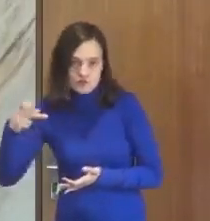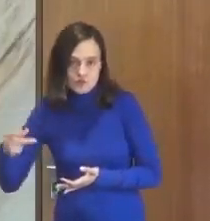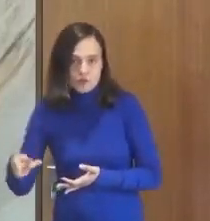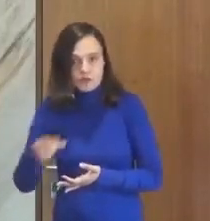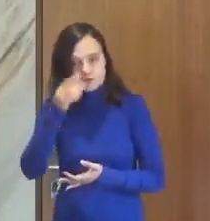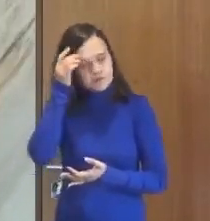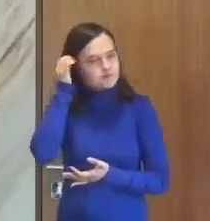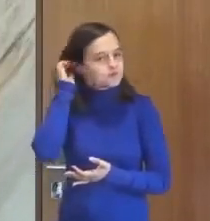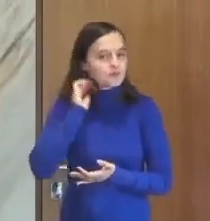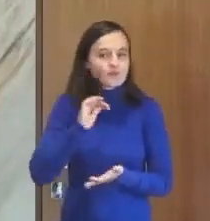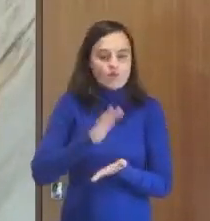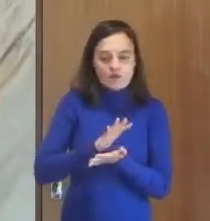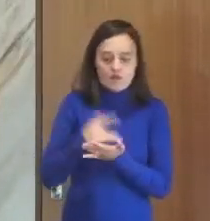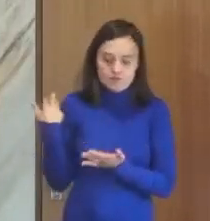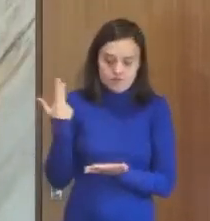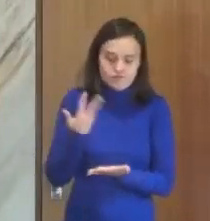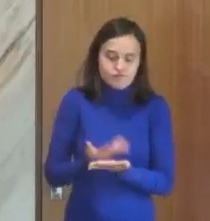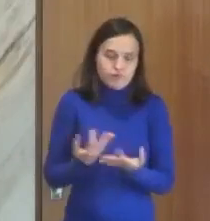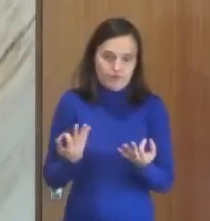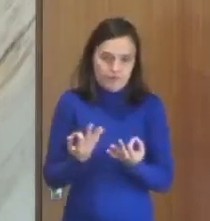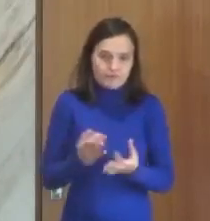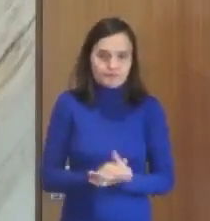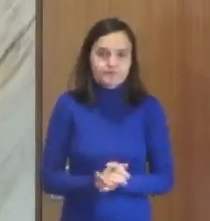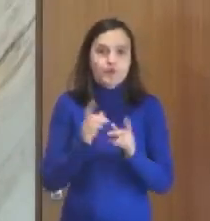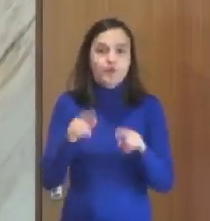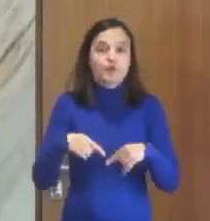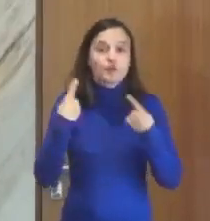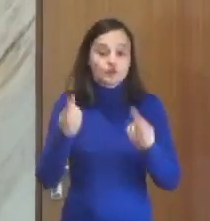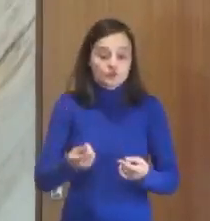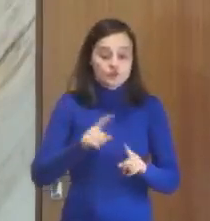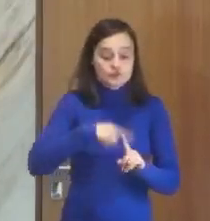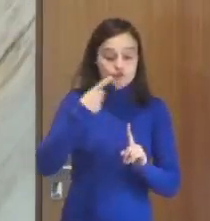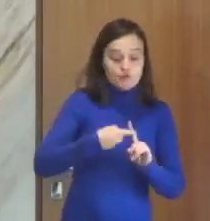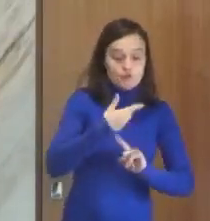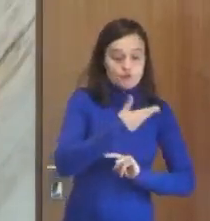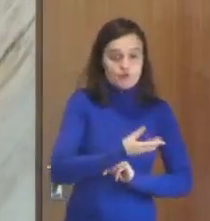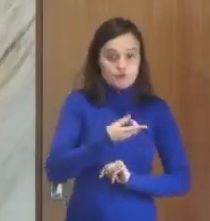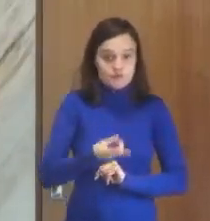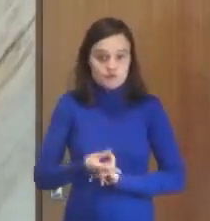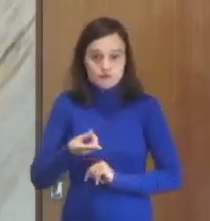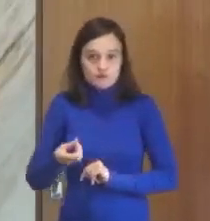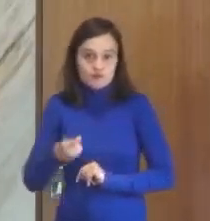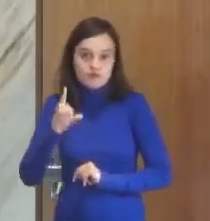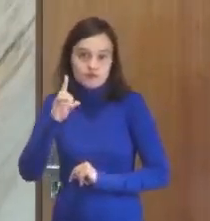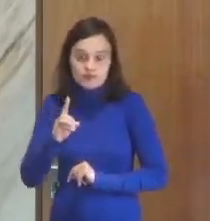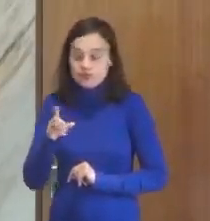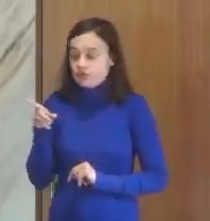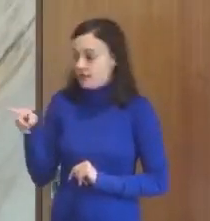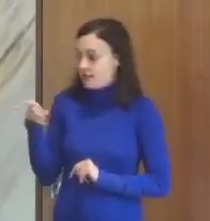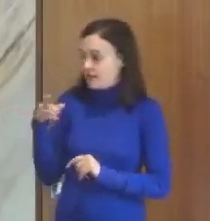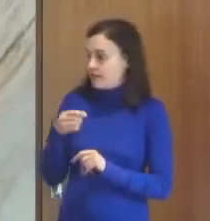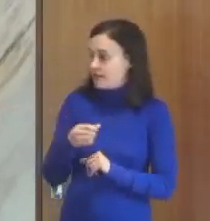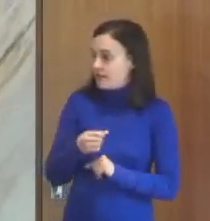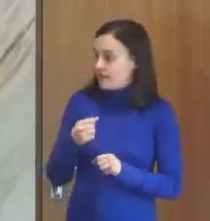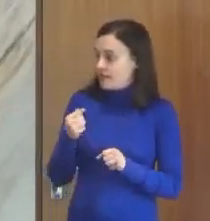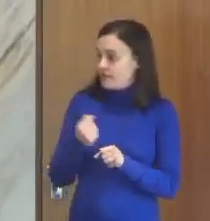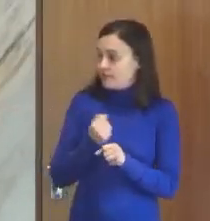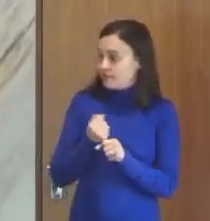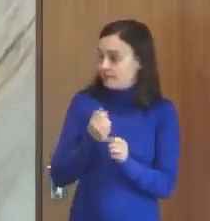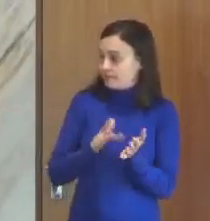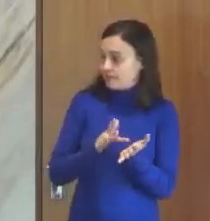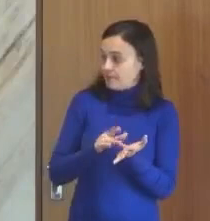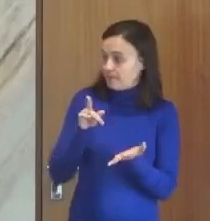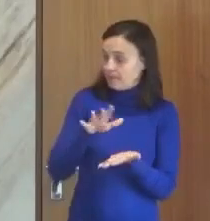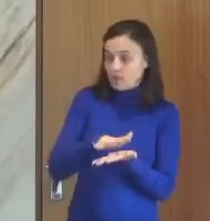ser editada até aos dias de hoje. Depois, em 96, temos esta magnífica obra, que é um estudo crítico